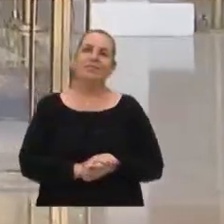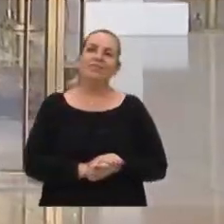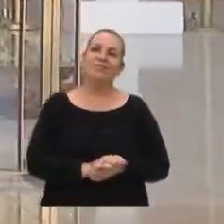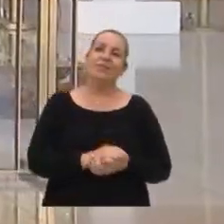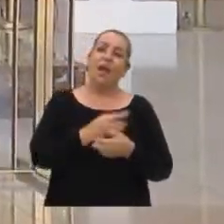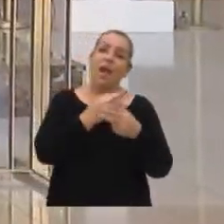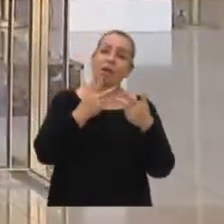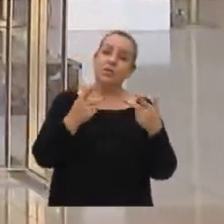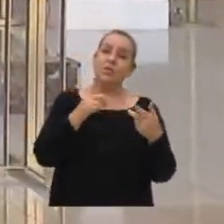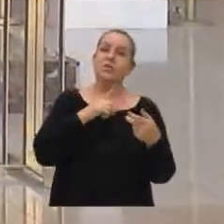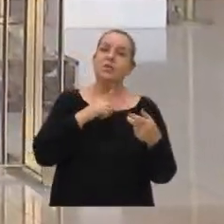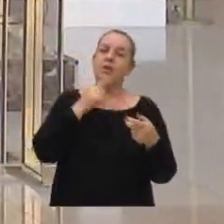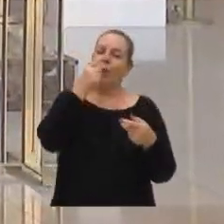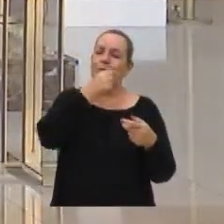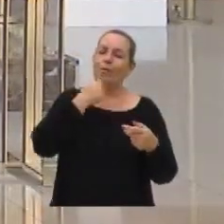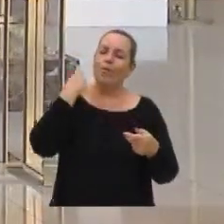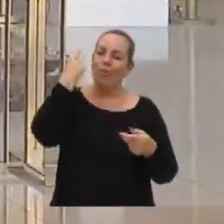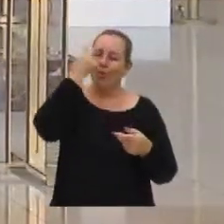que tem o rosto de Deus.